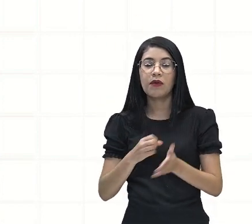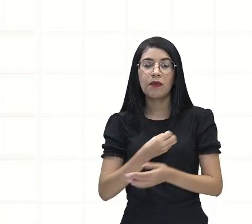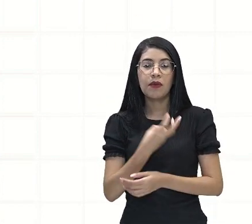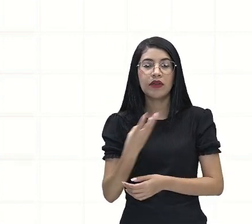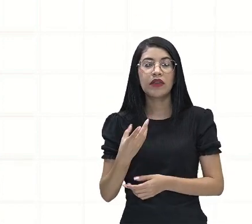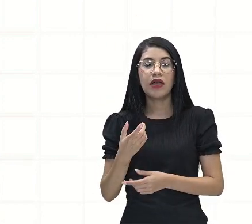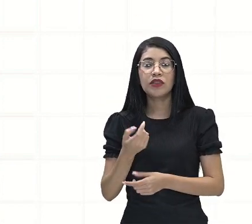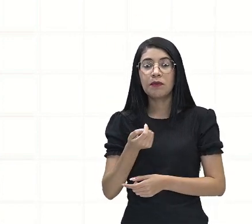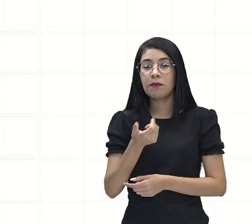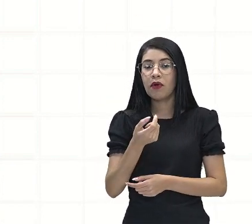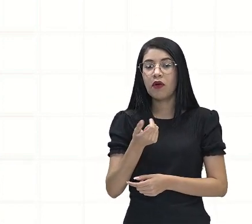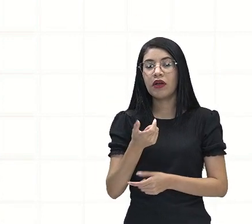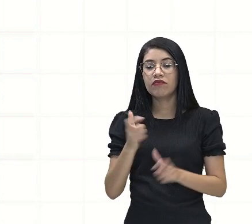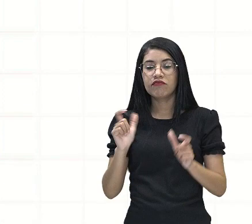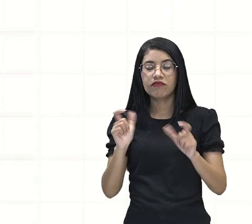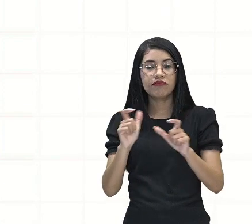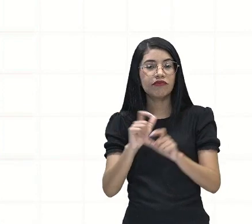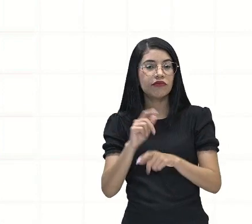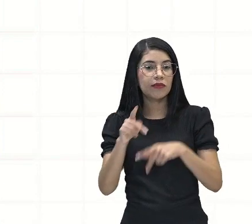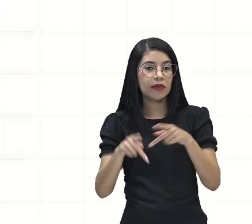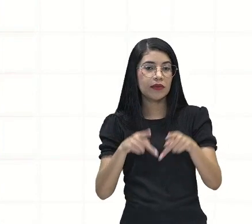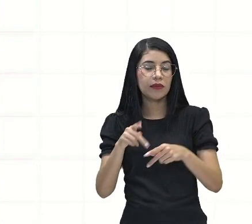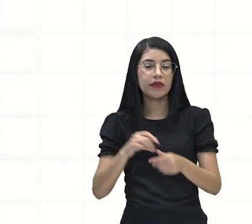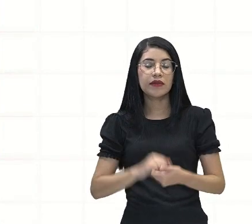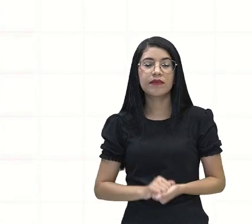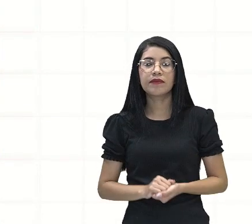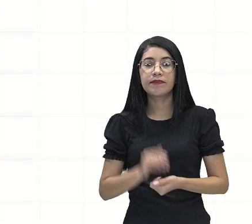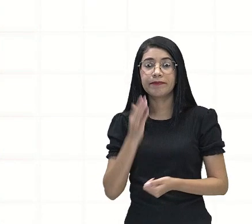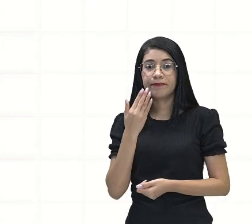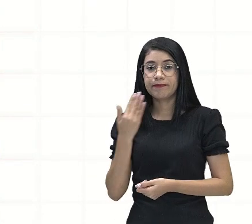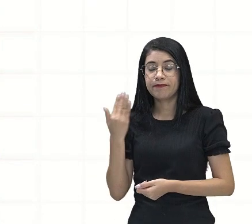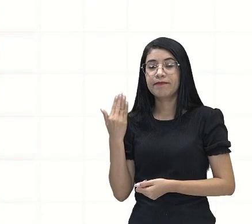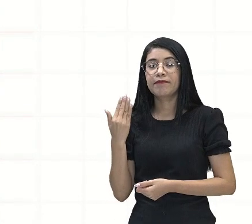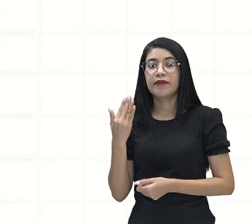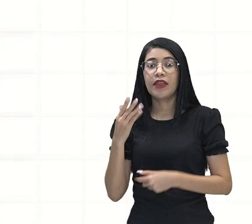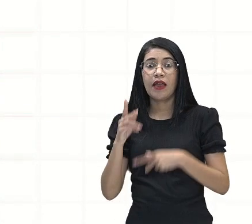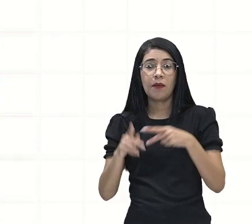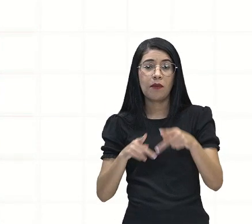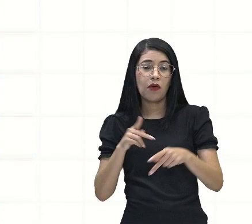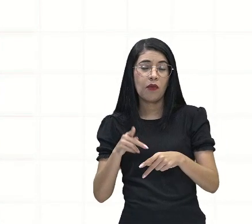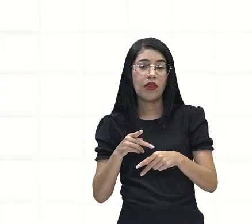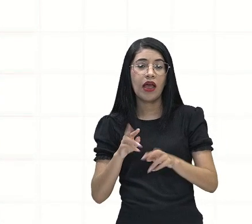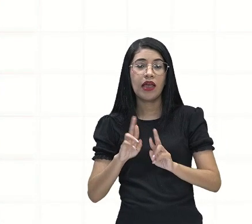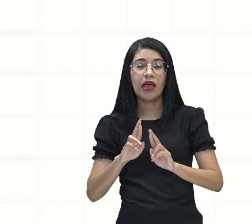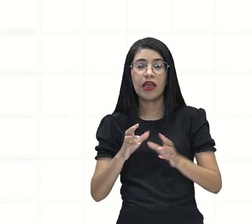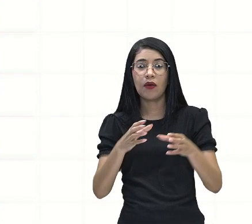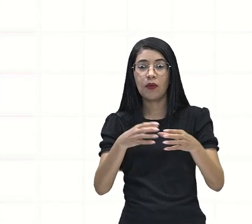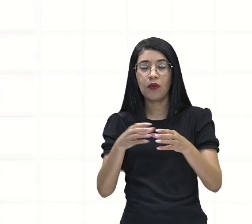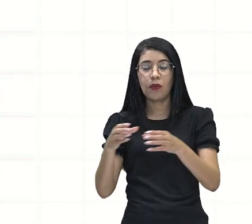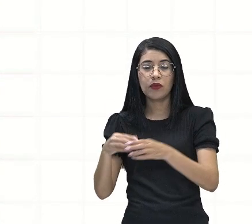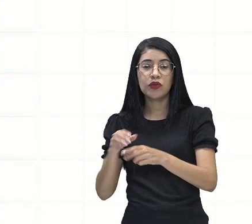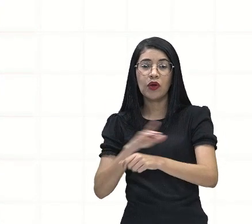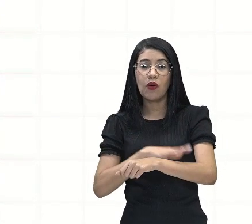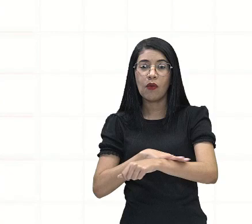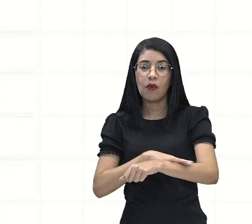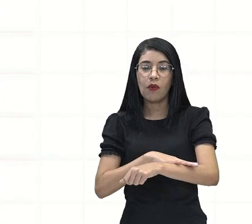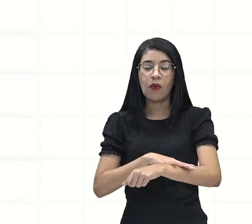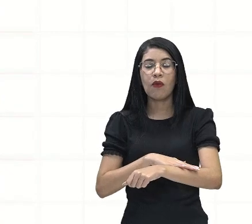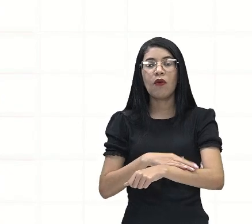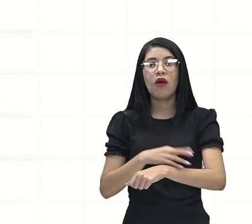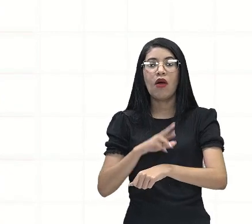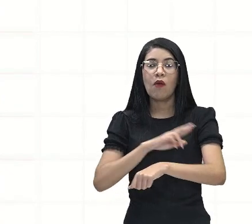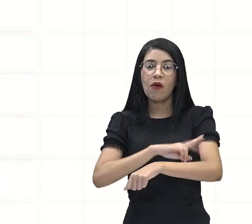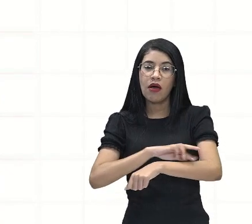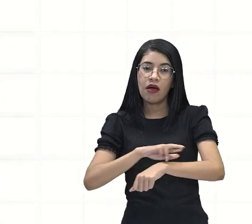menor e aí a gente tem um próximo mapa para mostrar mostrar a população cor ou raça né no território